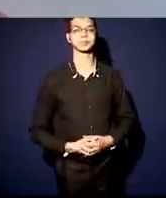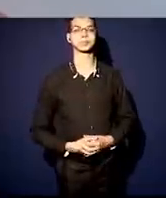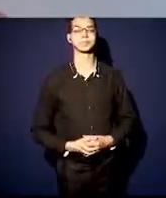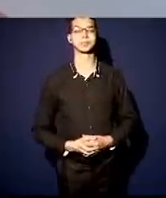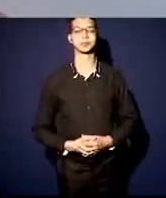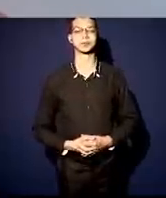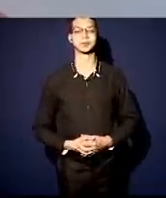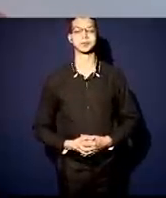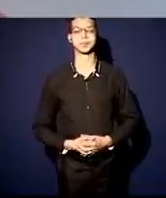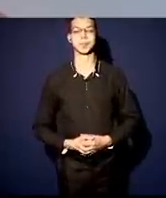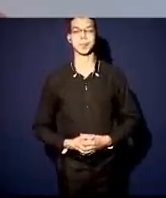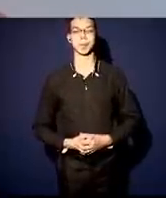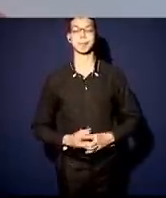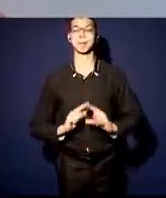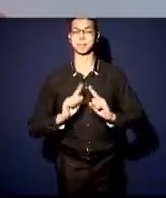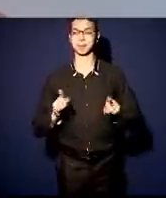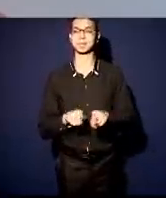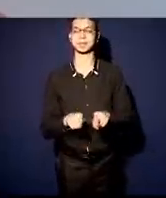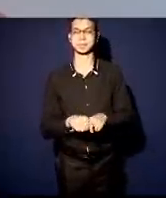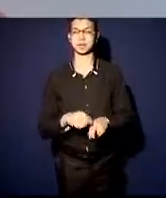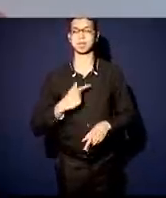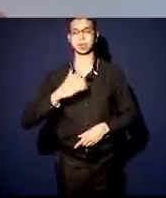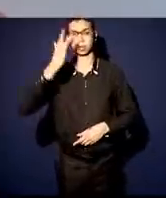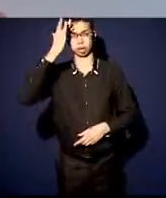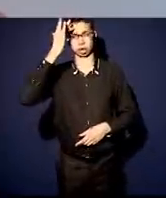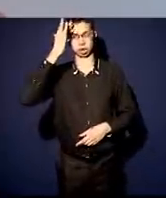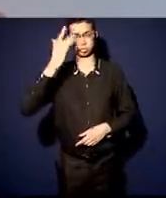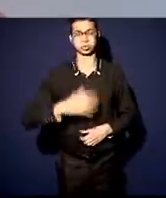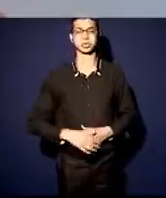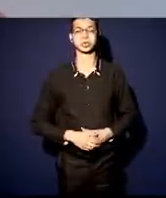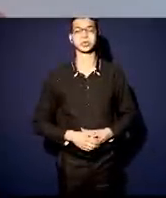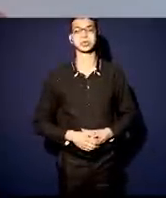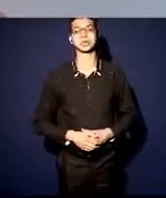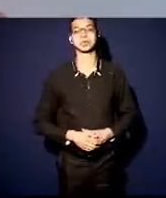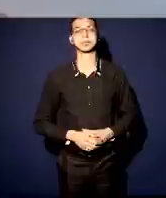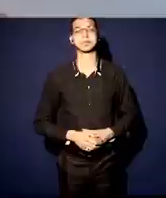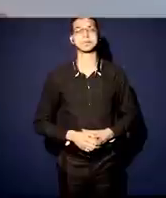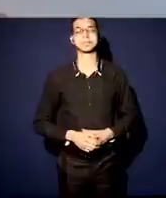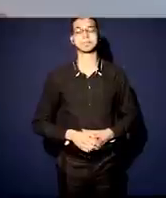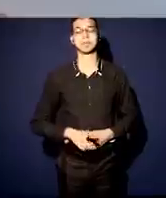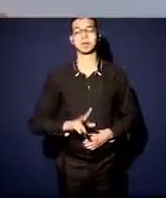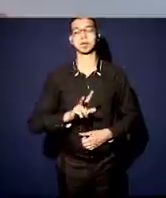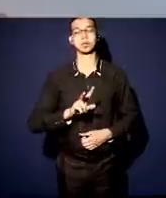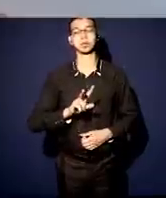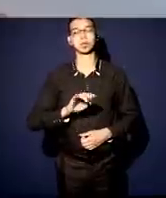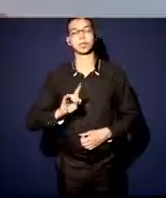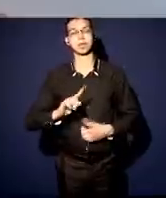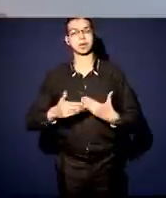Mas eu também acho que o Fed não vai querer provocar uma recessão